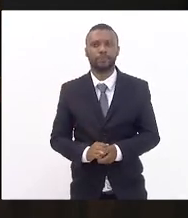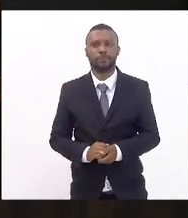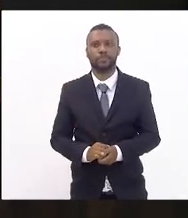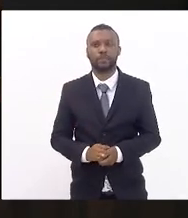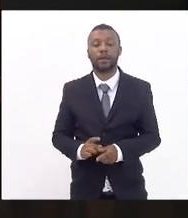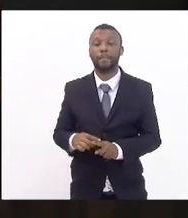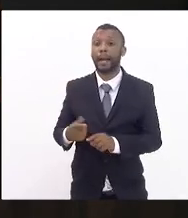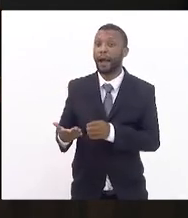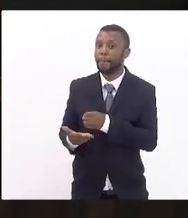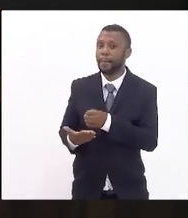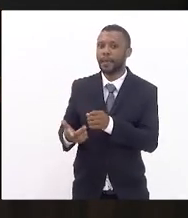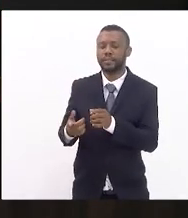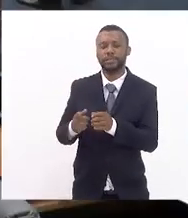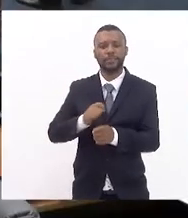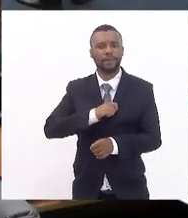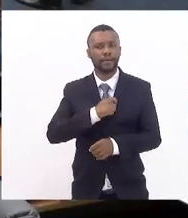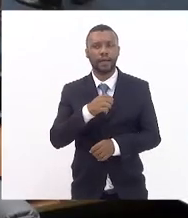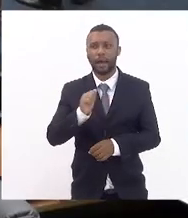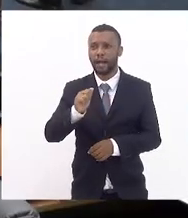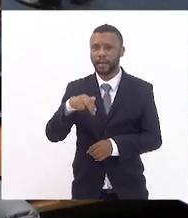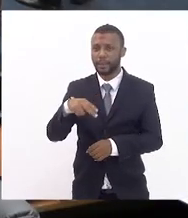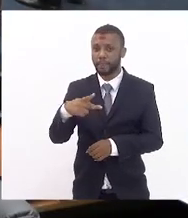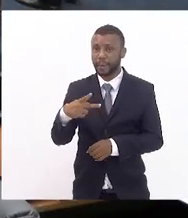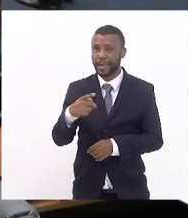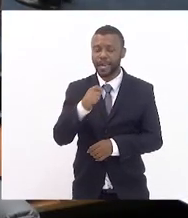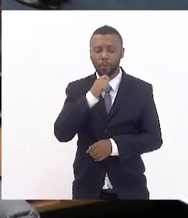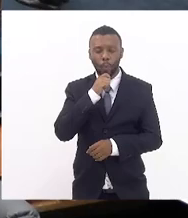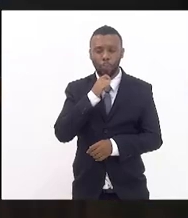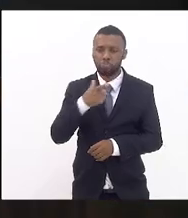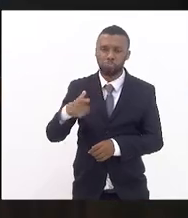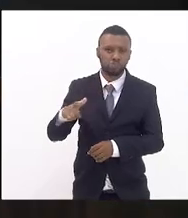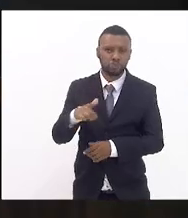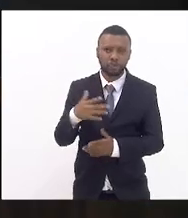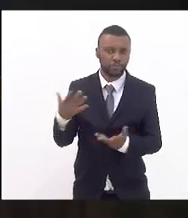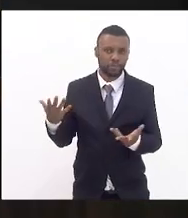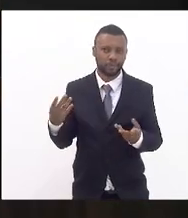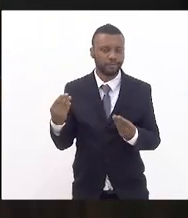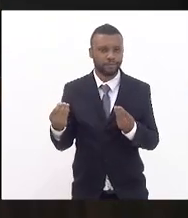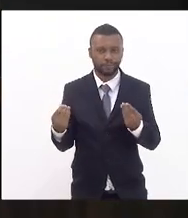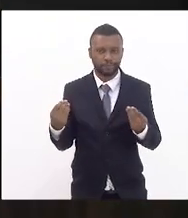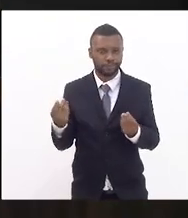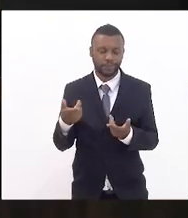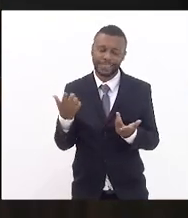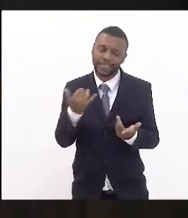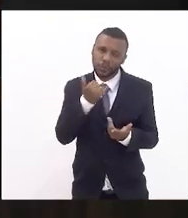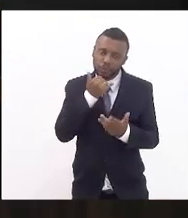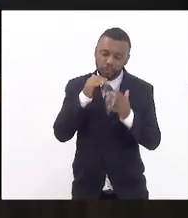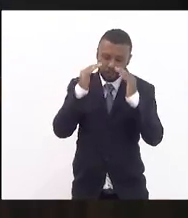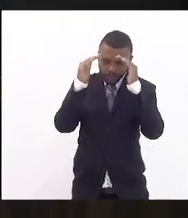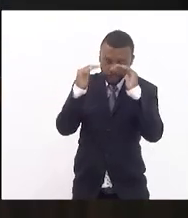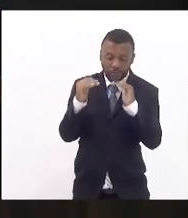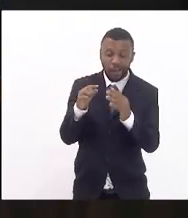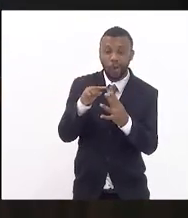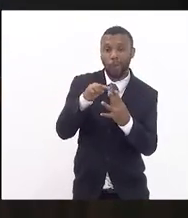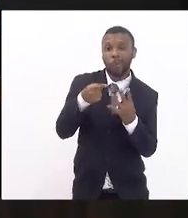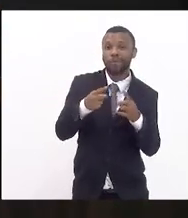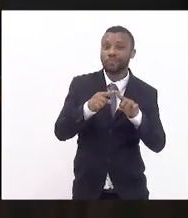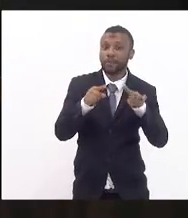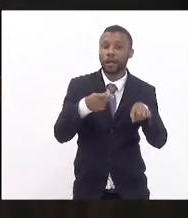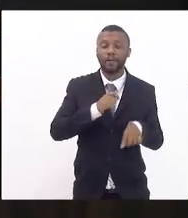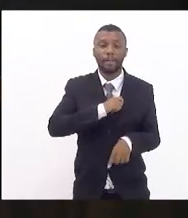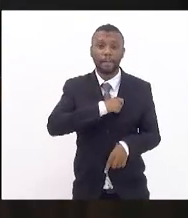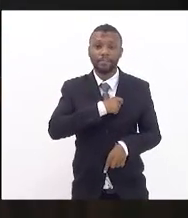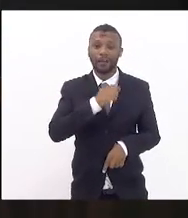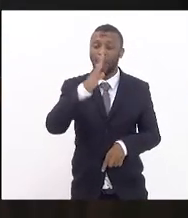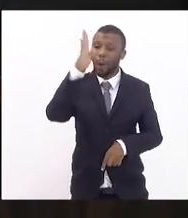de fiscalização da ANP era inexistente? Não tinha, com todo o respeito. 4 fiscais para fiscalizar